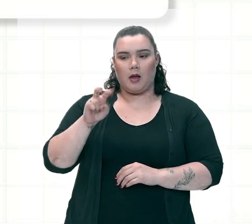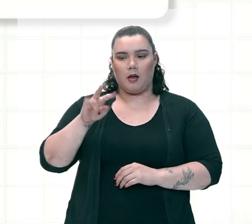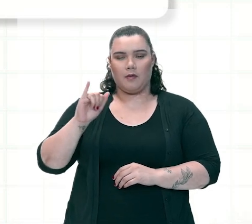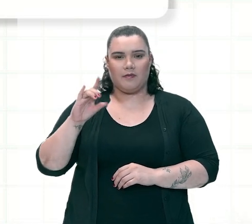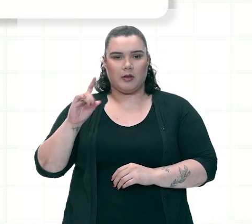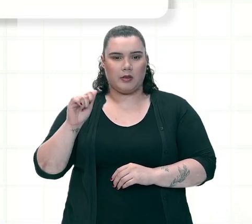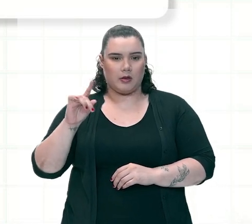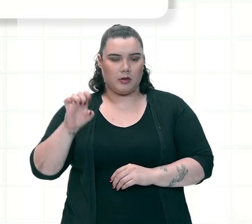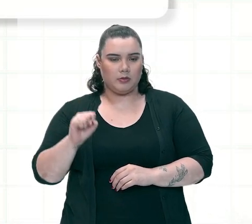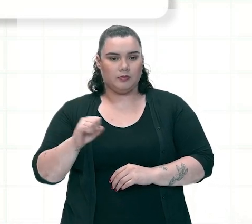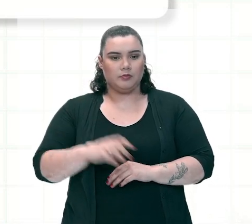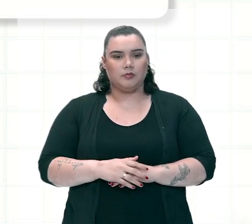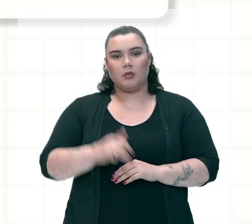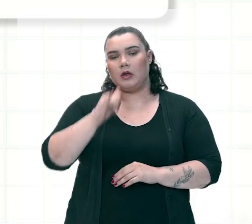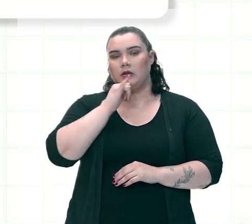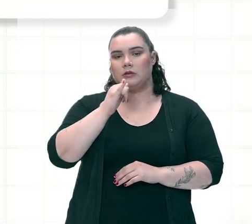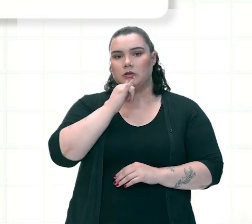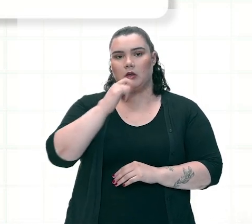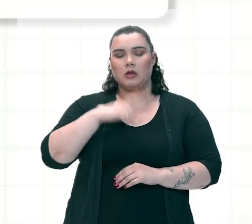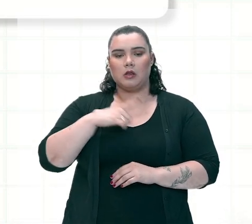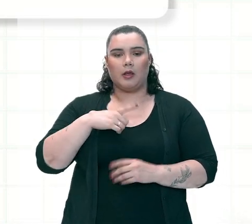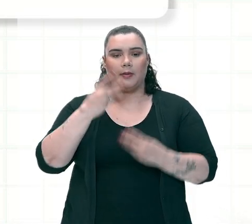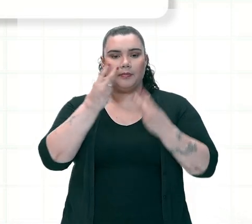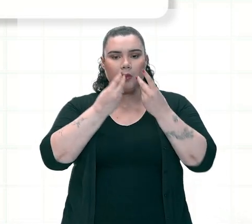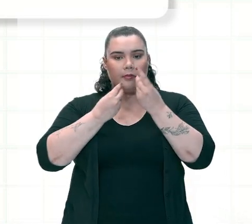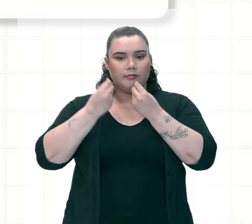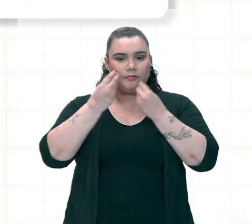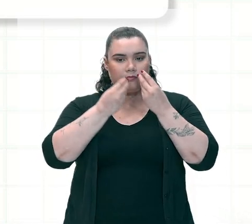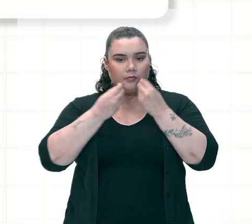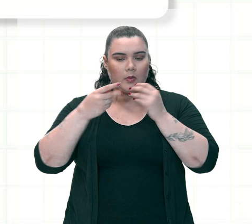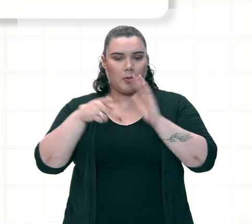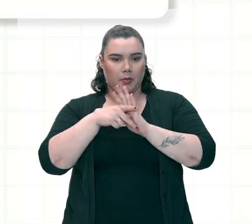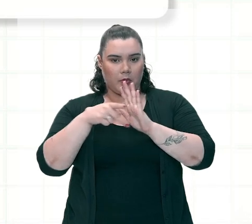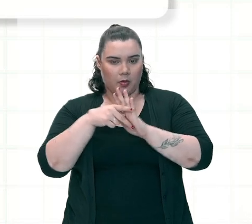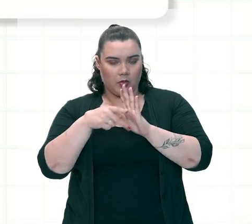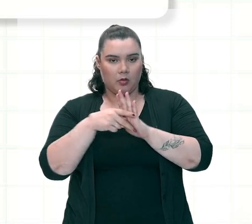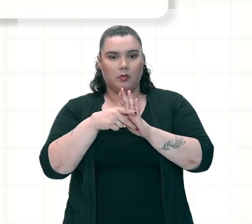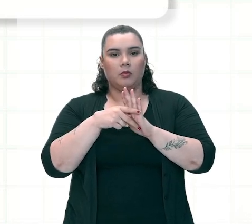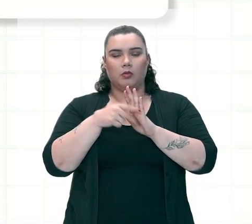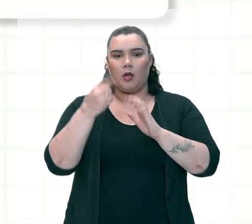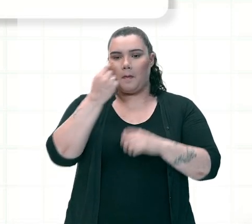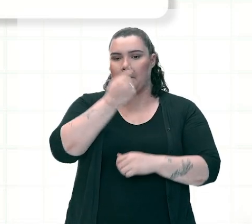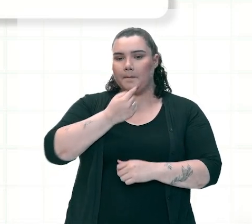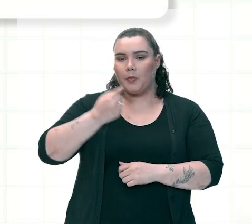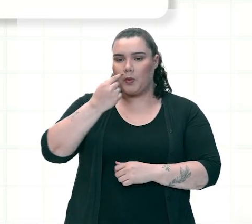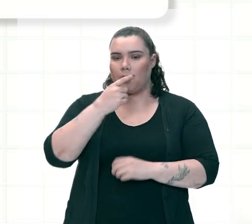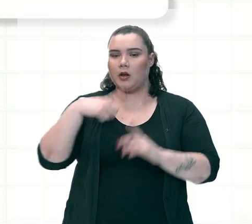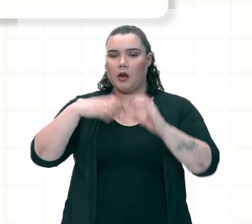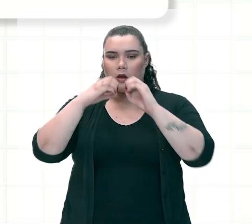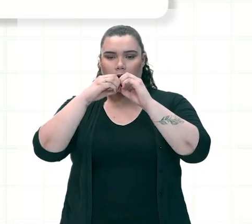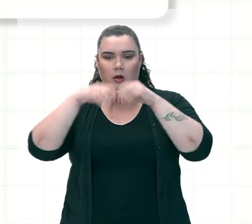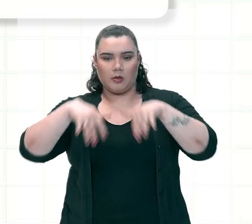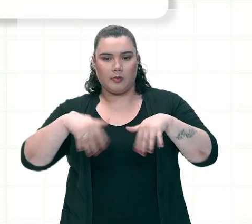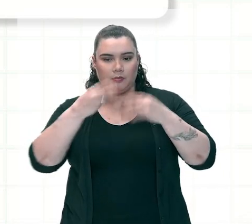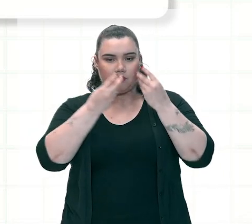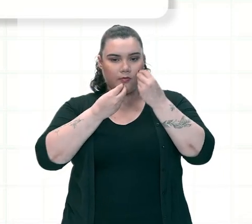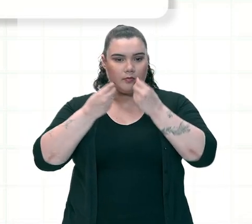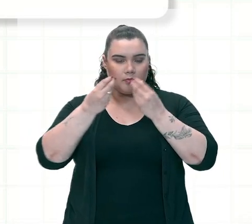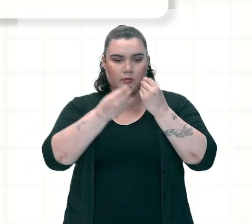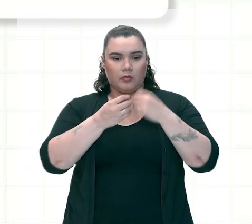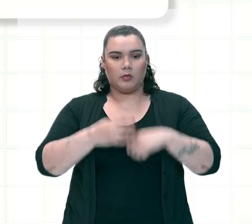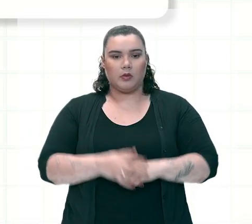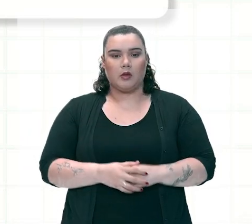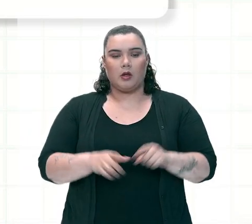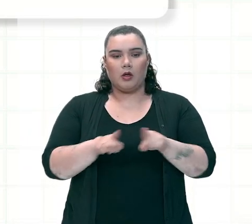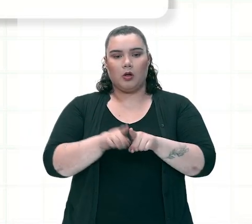exemplo, os exemplos aí de glândulas exócrinas que nós temos, as glândulas salivares, né, presentes aí na nossa boca, por exemplo, e também